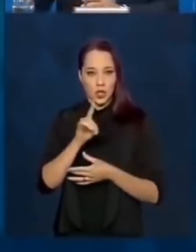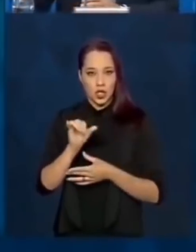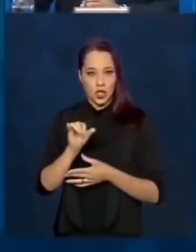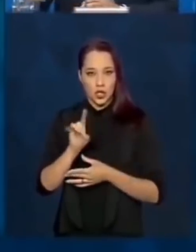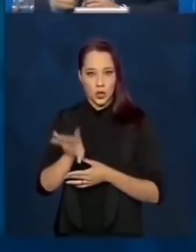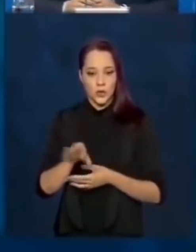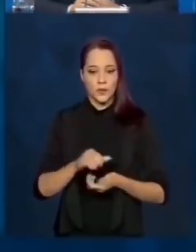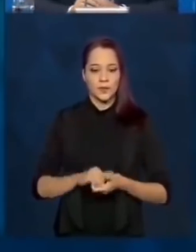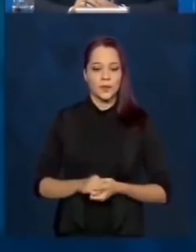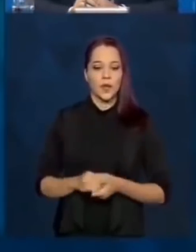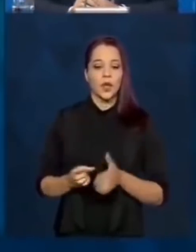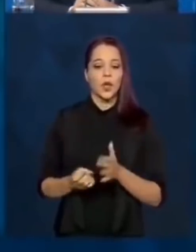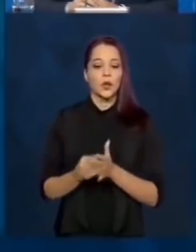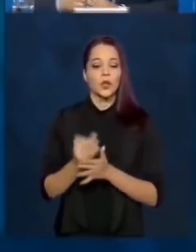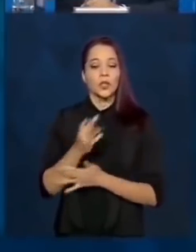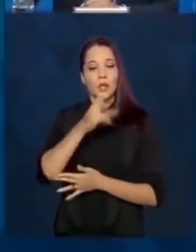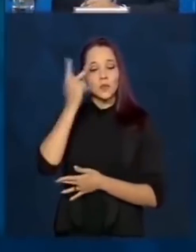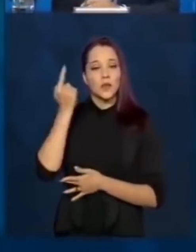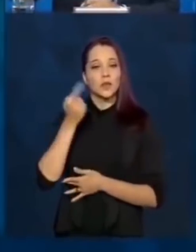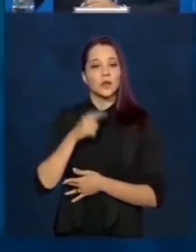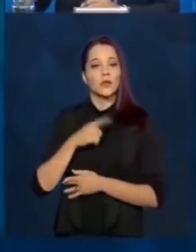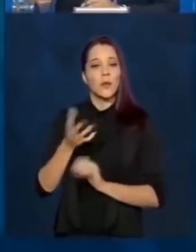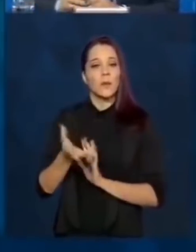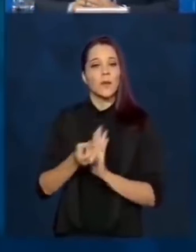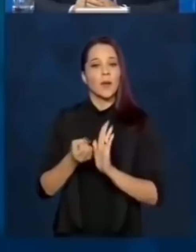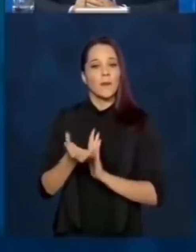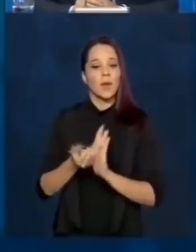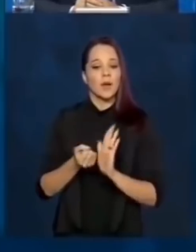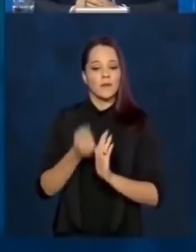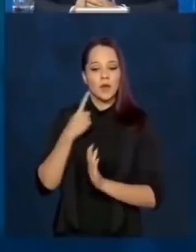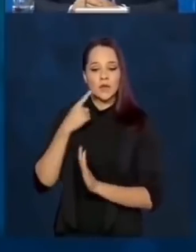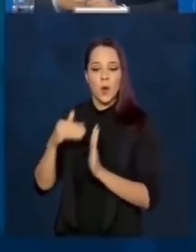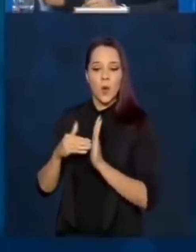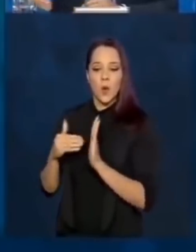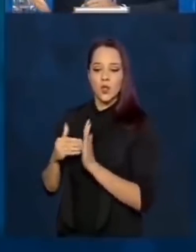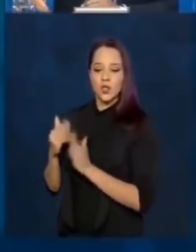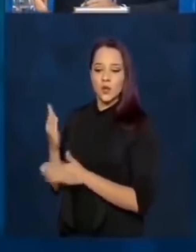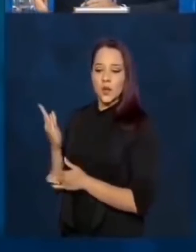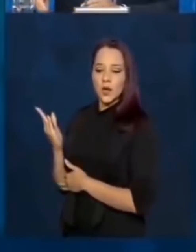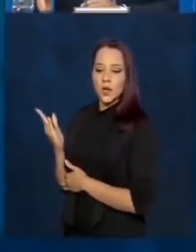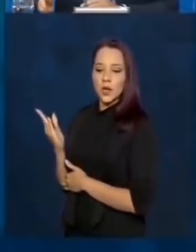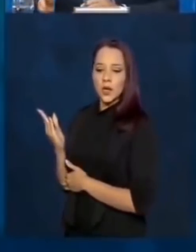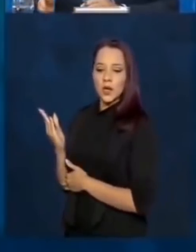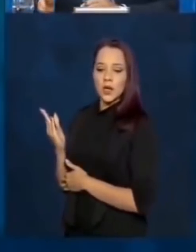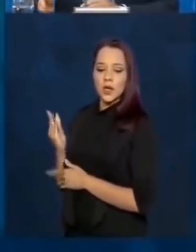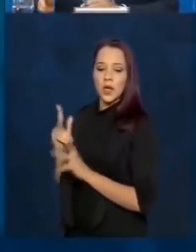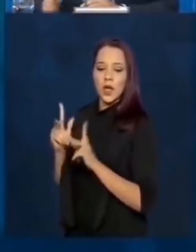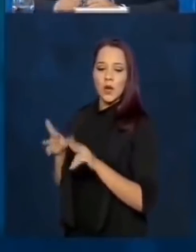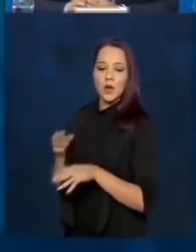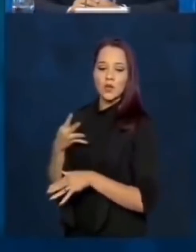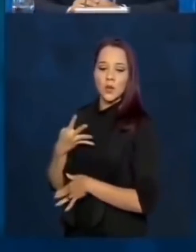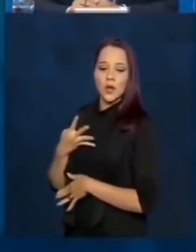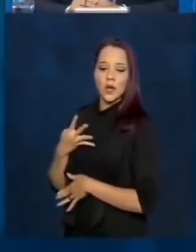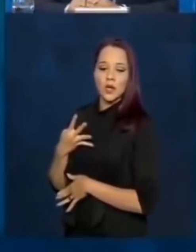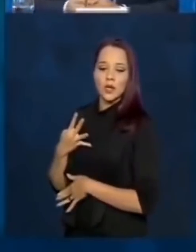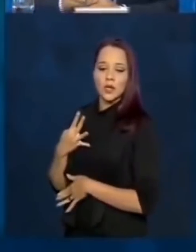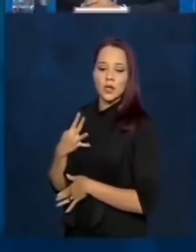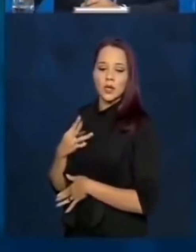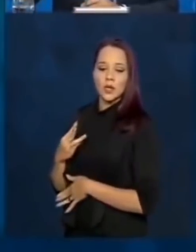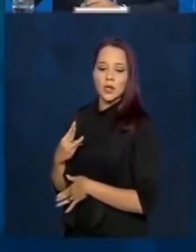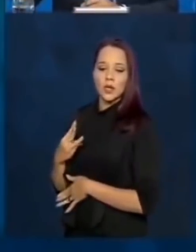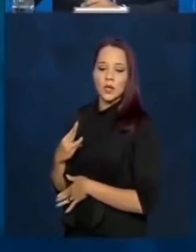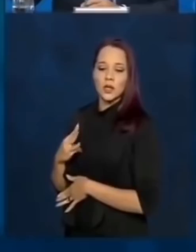E a quantidade de beneficiários, vocês podem ver na última coluna, que é o mesmo de 43,2.